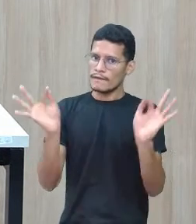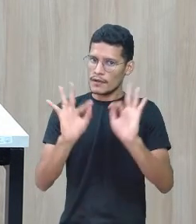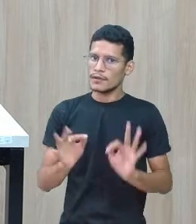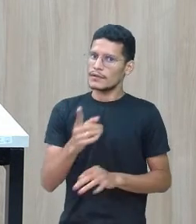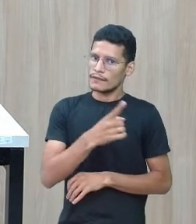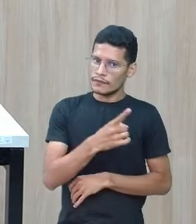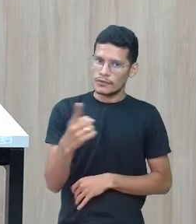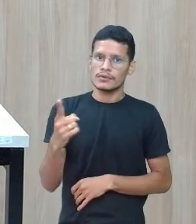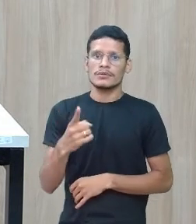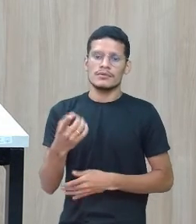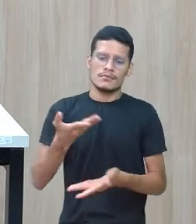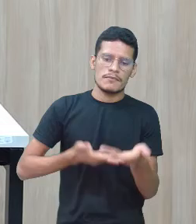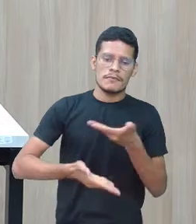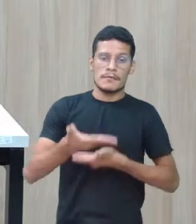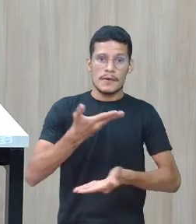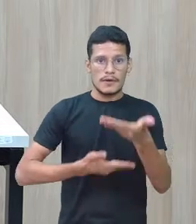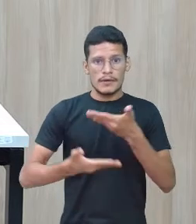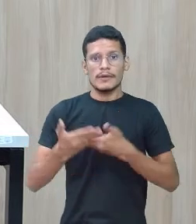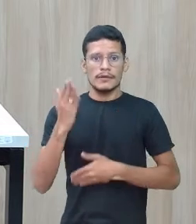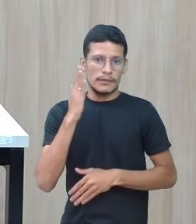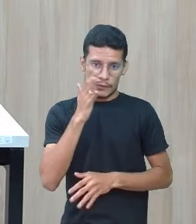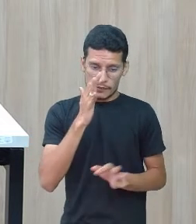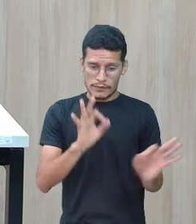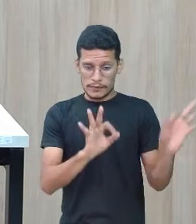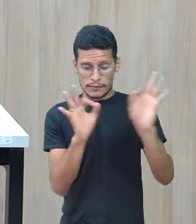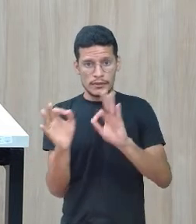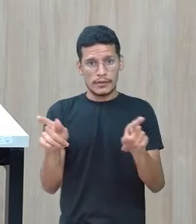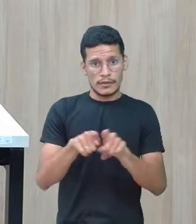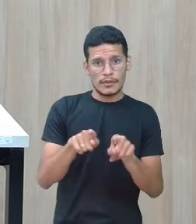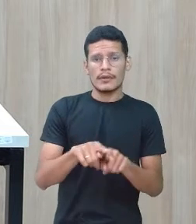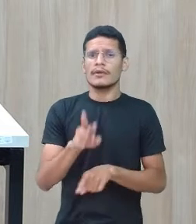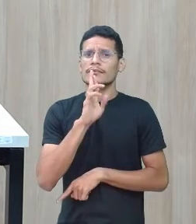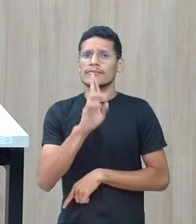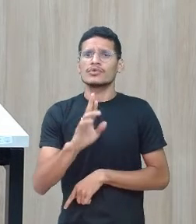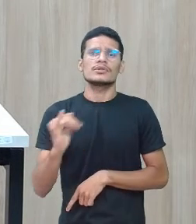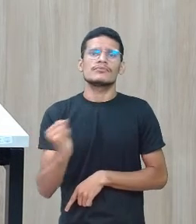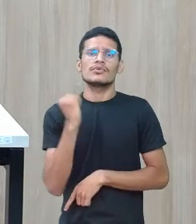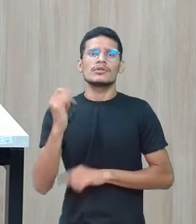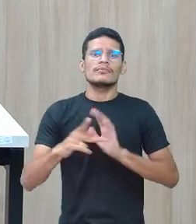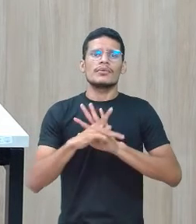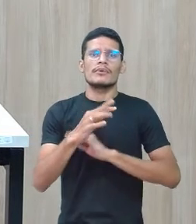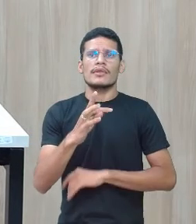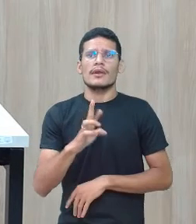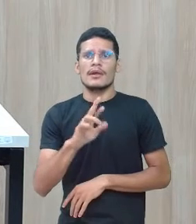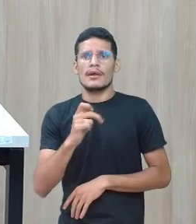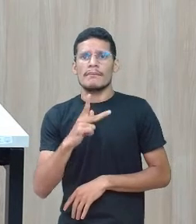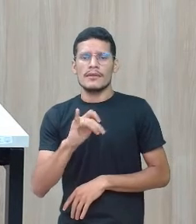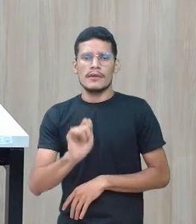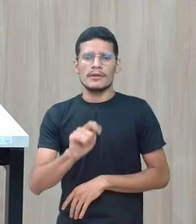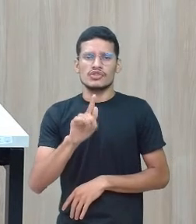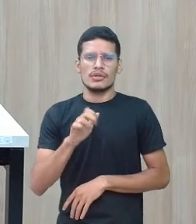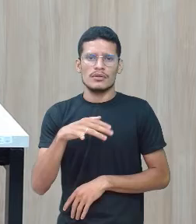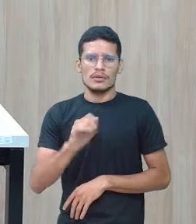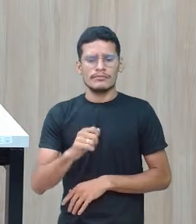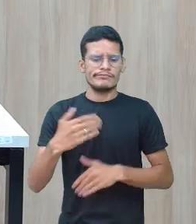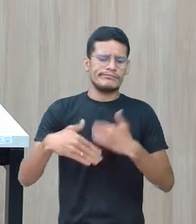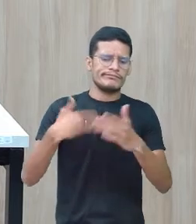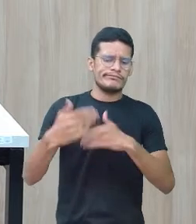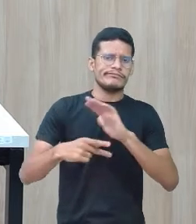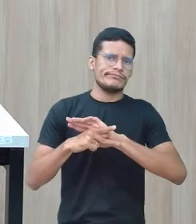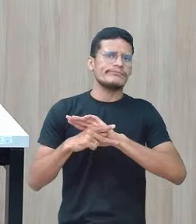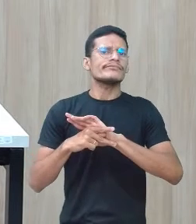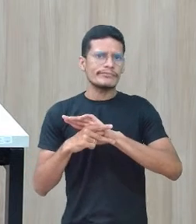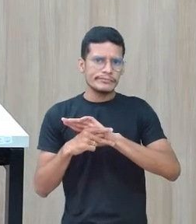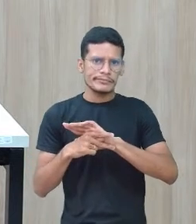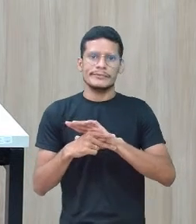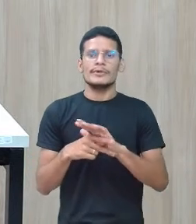assistindo e interagindo. Então, respondam aí a importância da terapia gênica, não é? O avanço com a tecnologia, o que nos